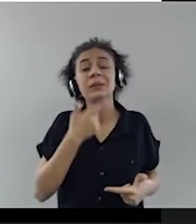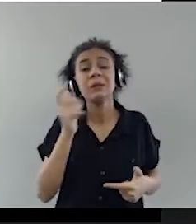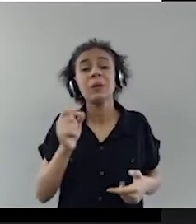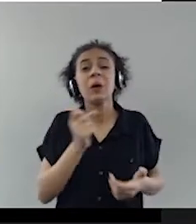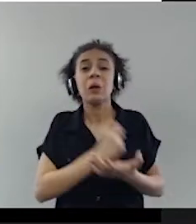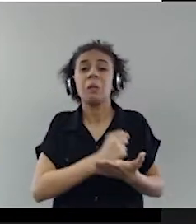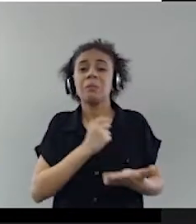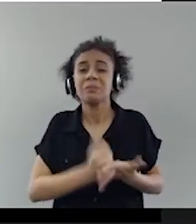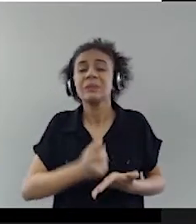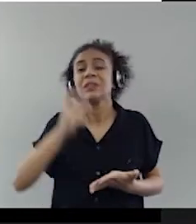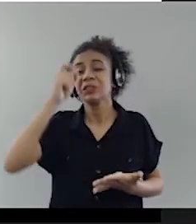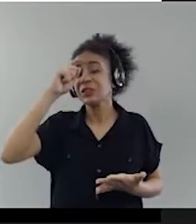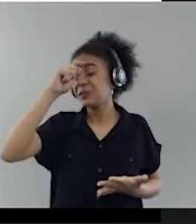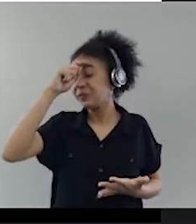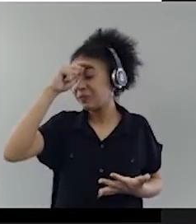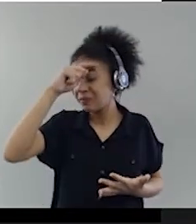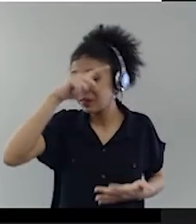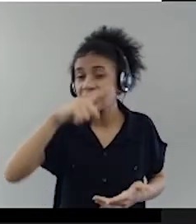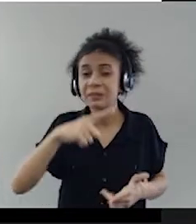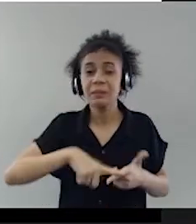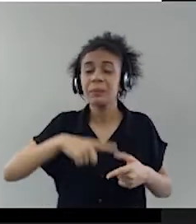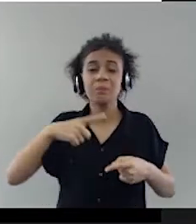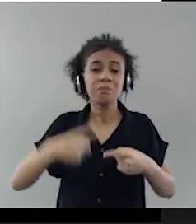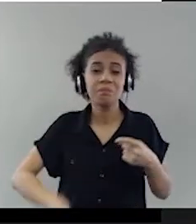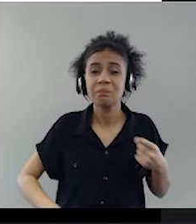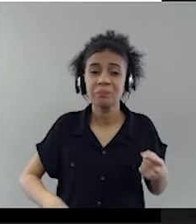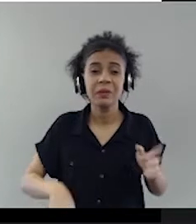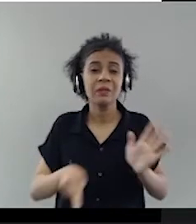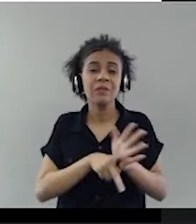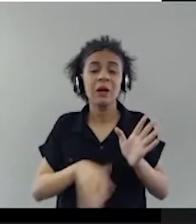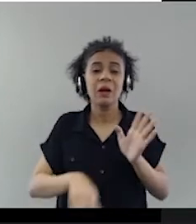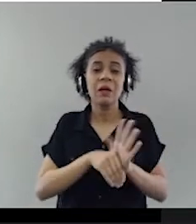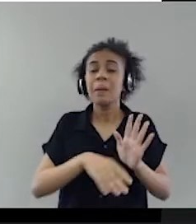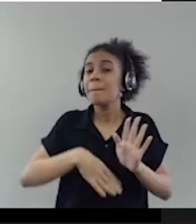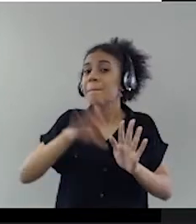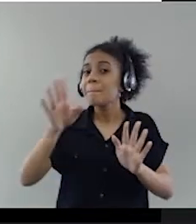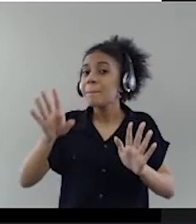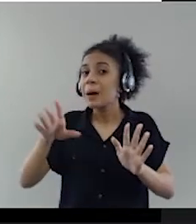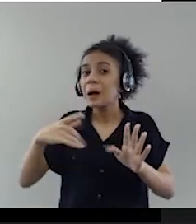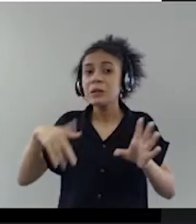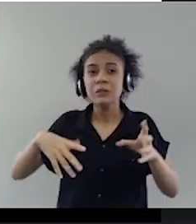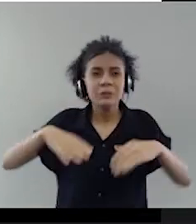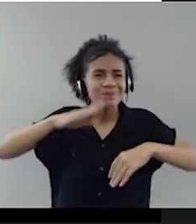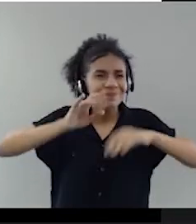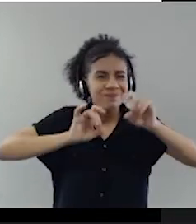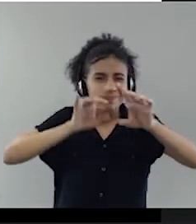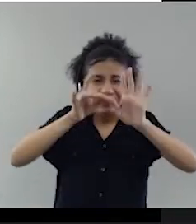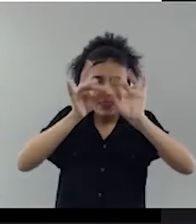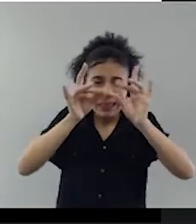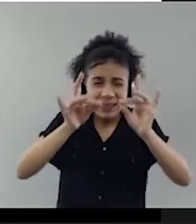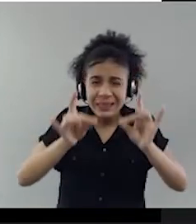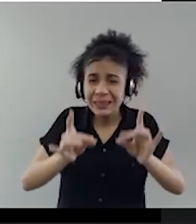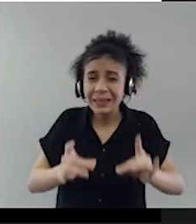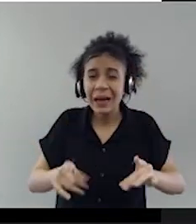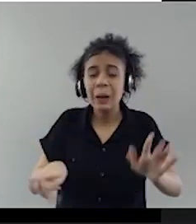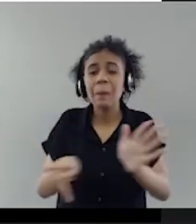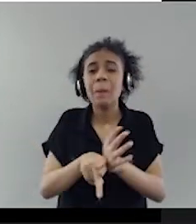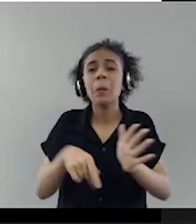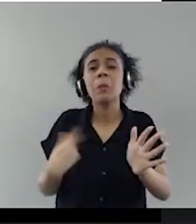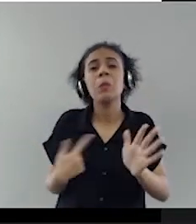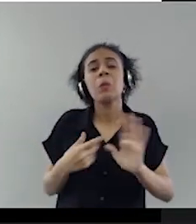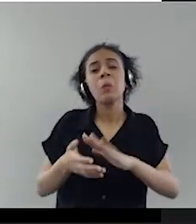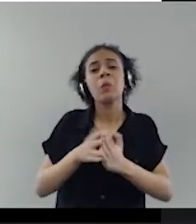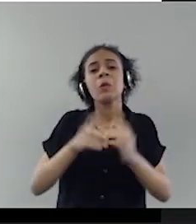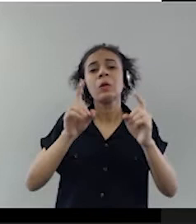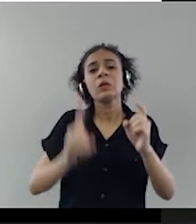contratos complexos, incompletos e relacionais. São muito mais sofisticados do que a gente imagina no nosso modelo teórico de